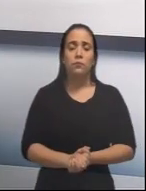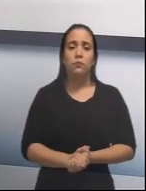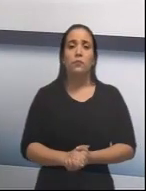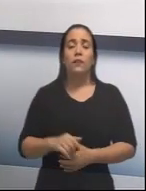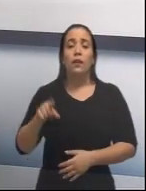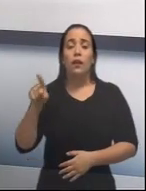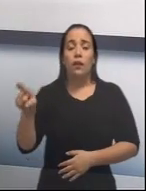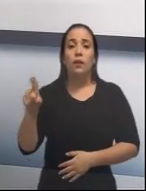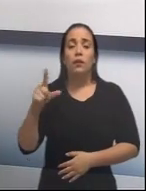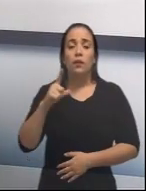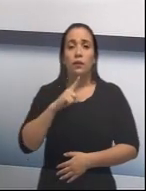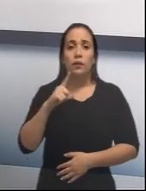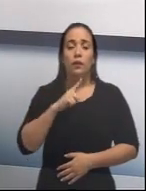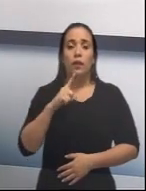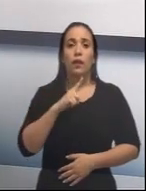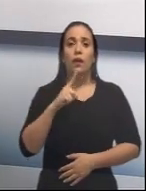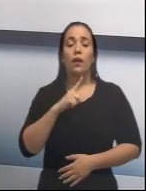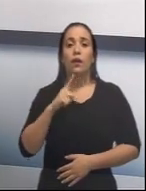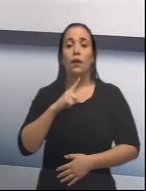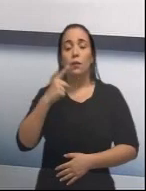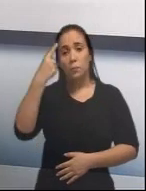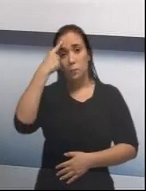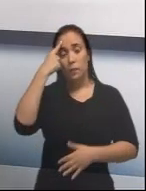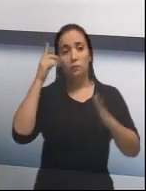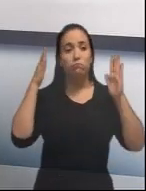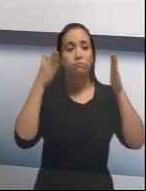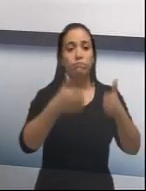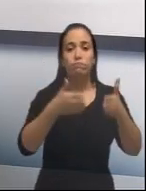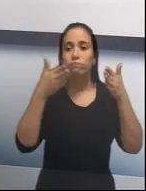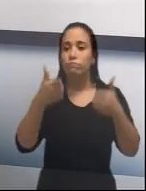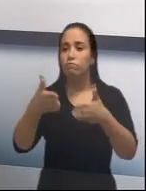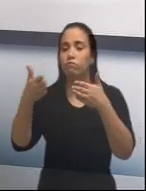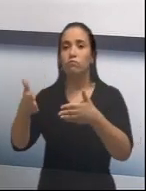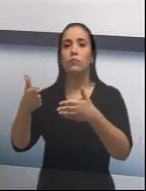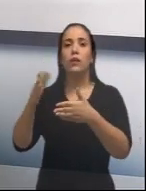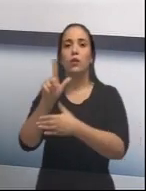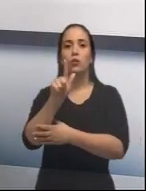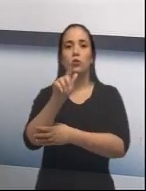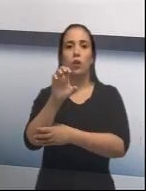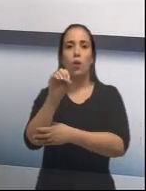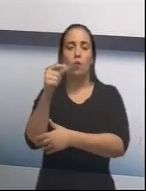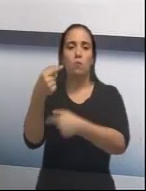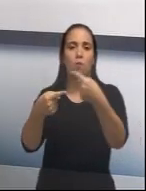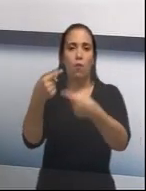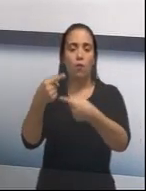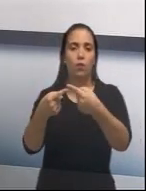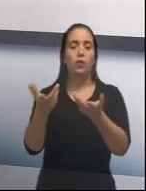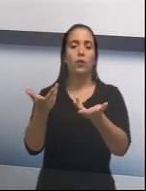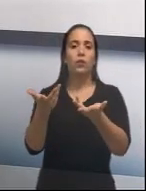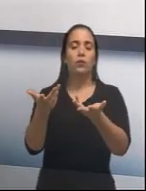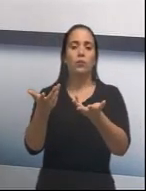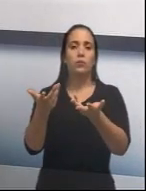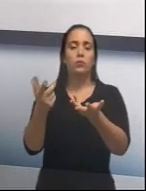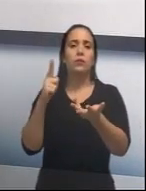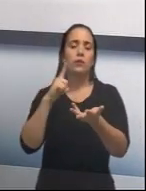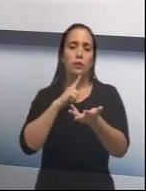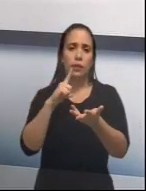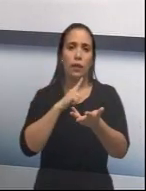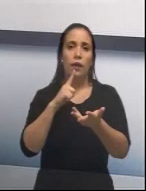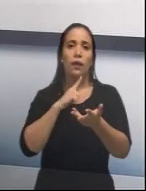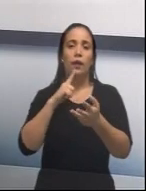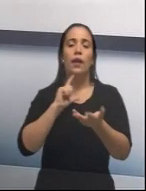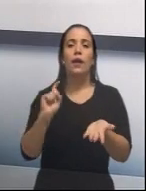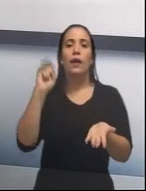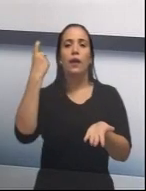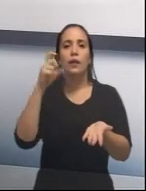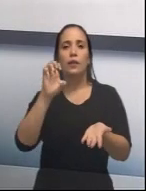relacionamento exacerbado, seu amor às estatais, um certo provincianismo geopolítico, que é irmão do atraso, suas ligações com a esquerda